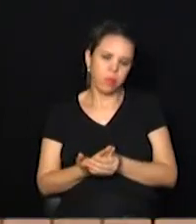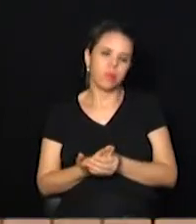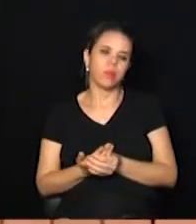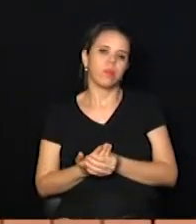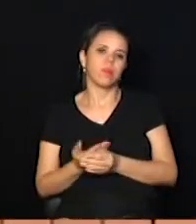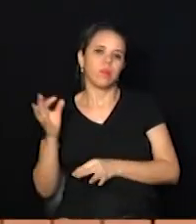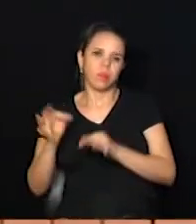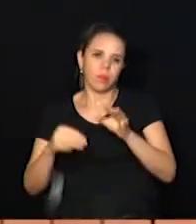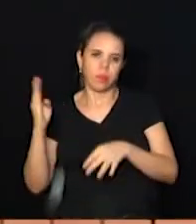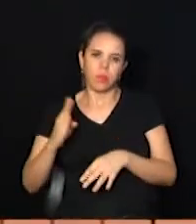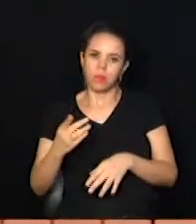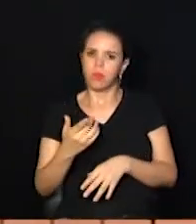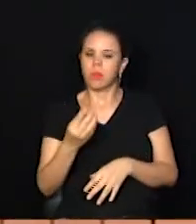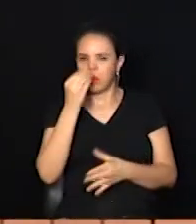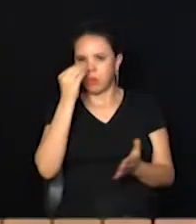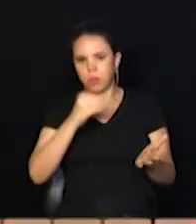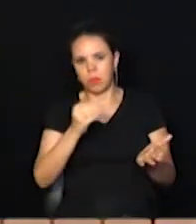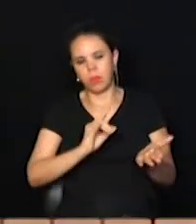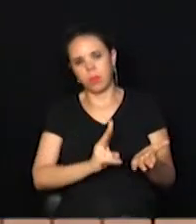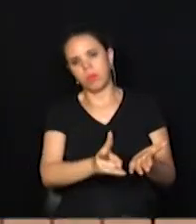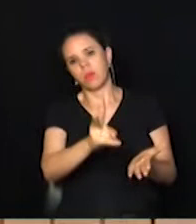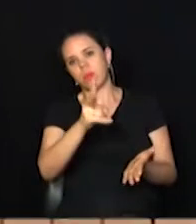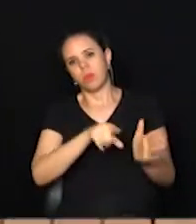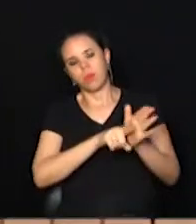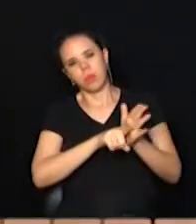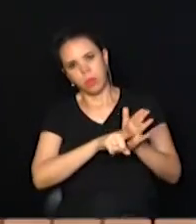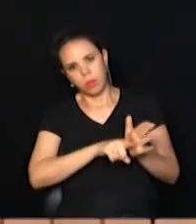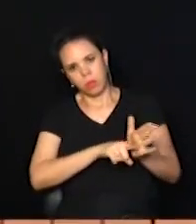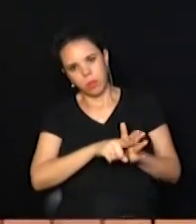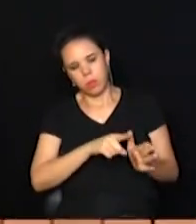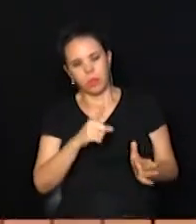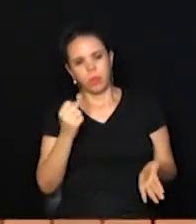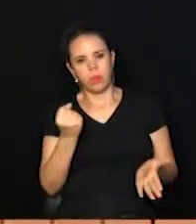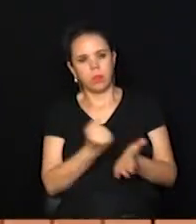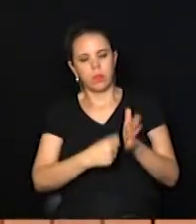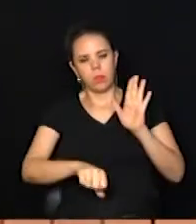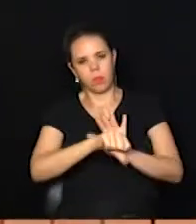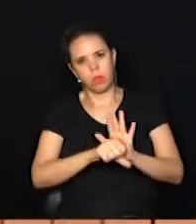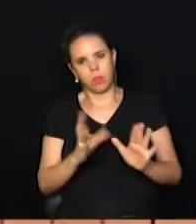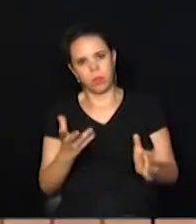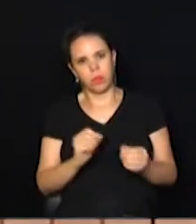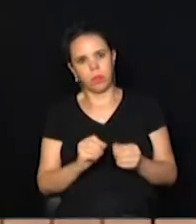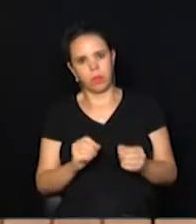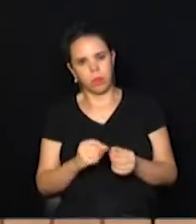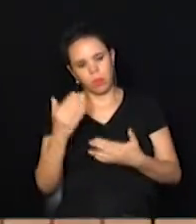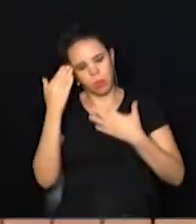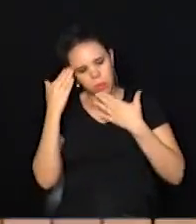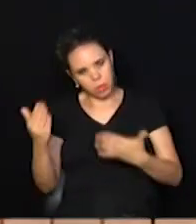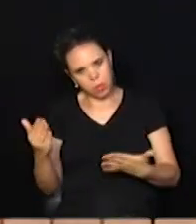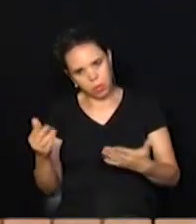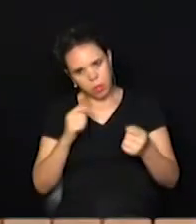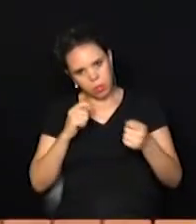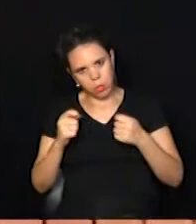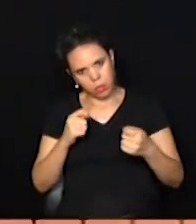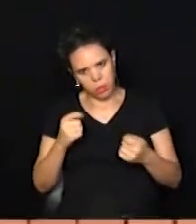a justiça brasileira por não ter dado continuidade nas investigações na maneira que deveria ter sido feita. Vereadora, muito obrigado pela